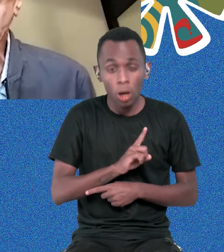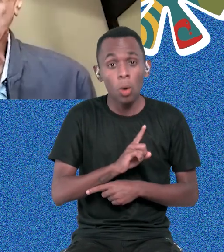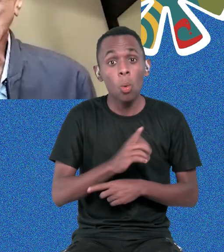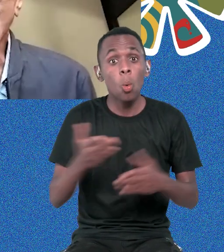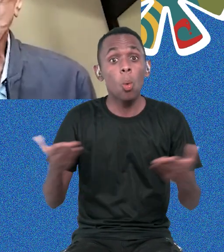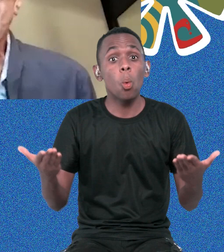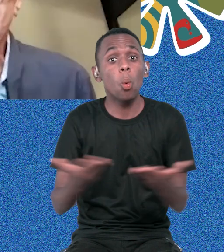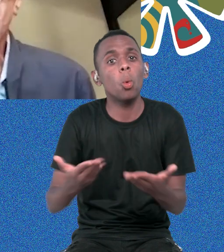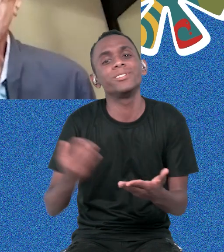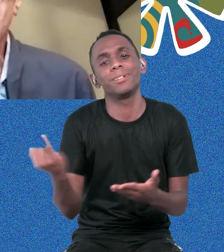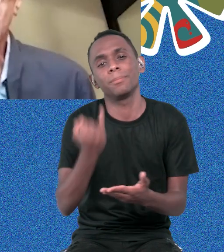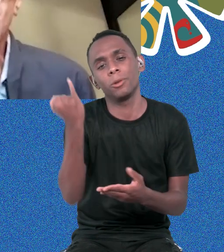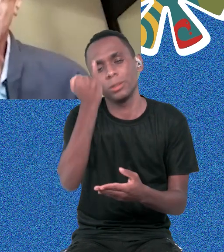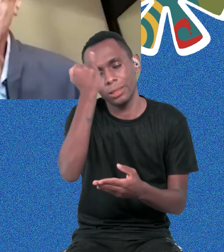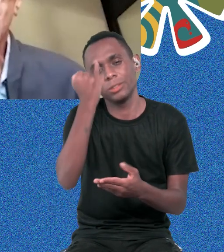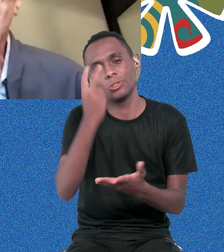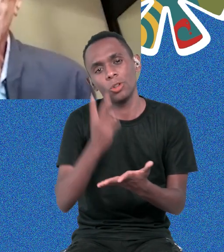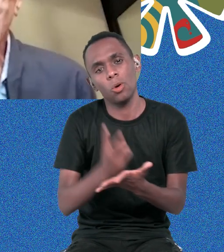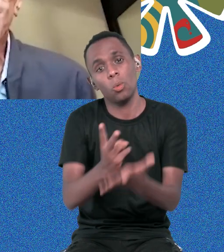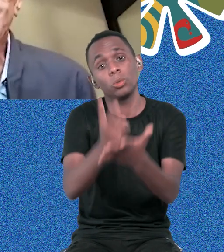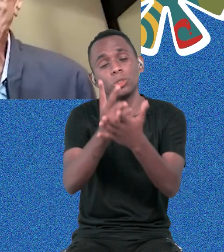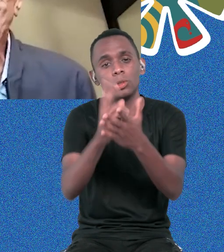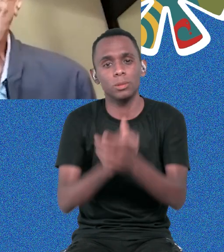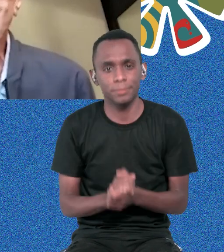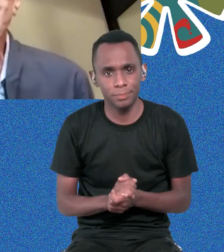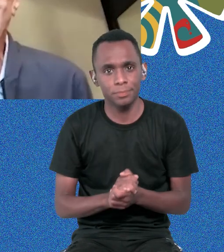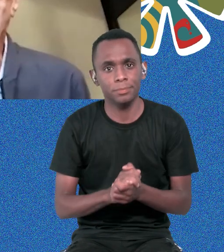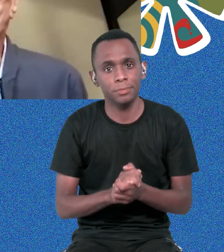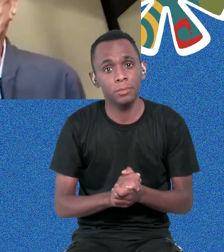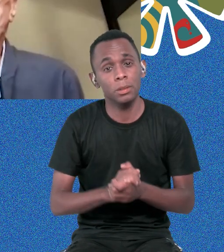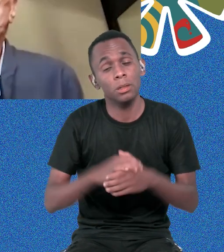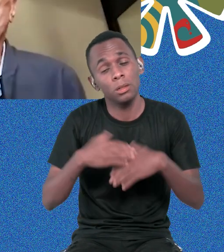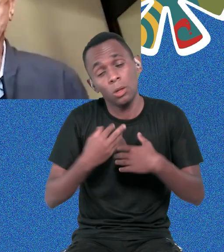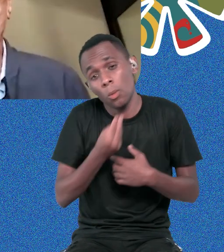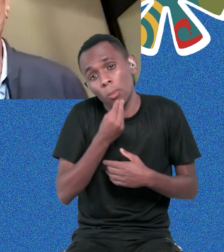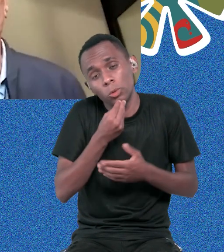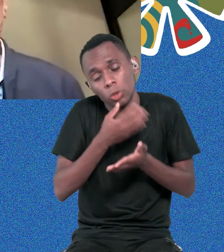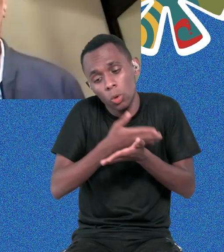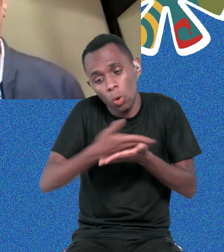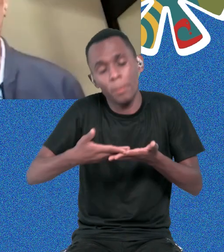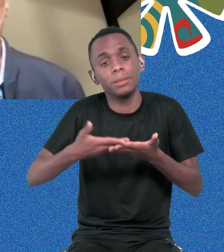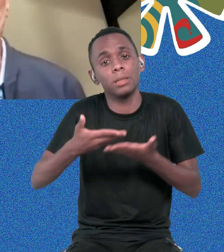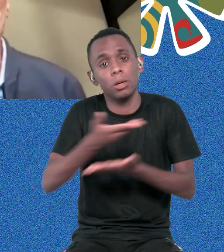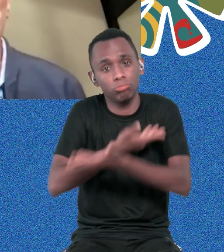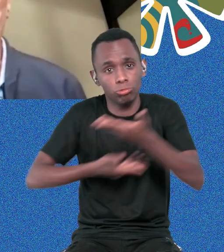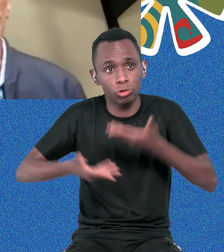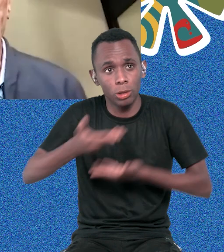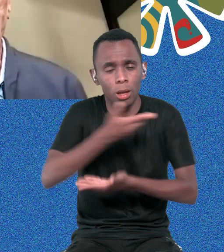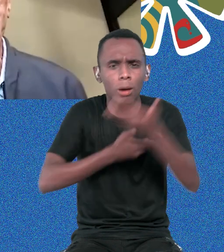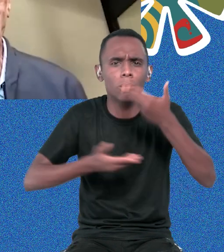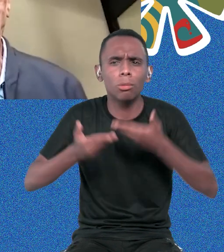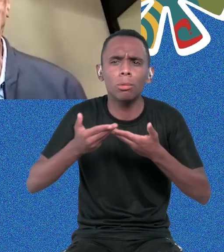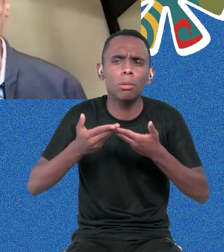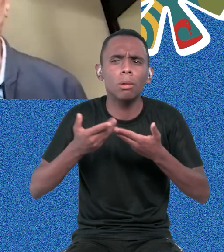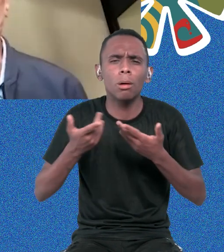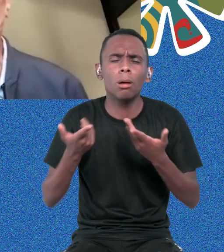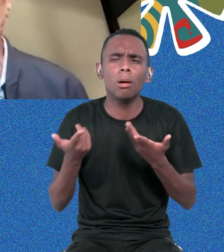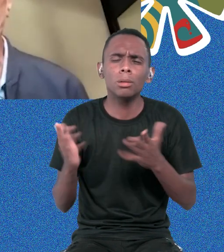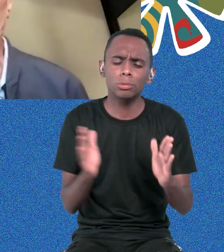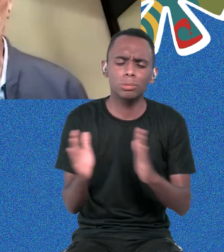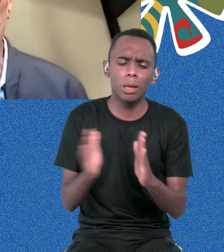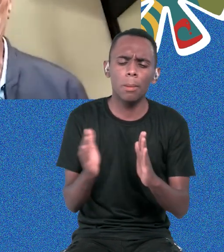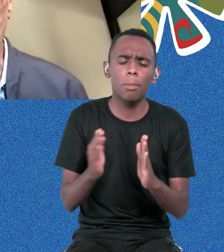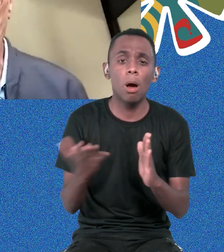é central hoje. Este podia ser já o início de nossa conversa. Será que estamos